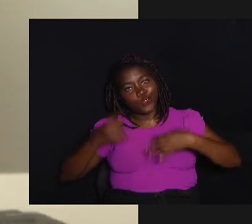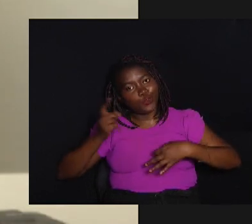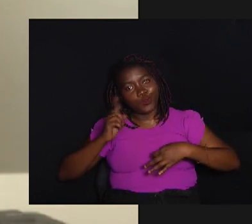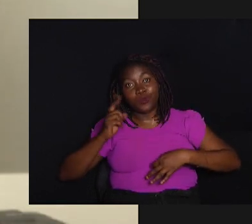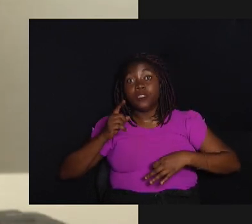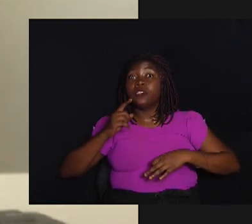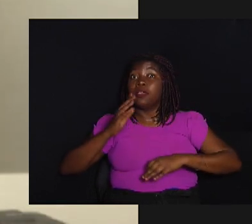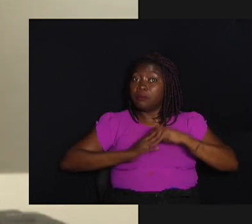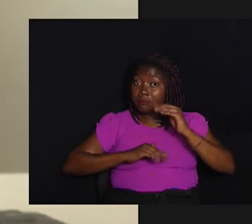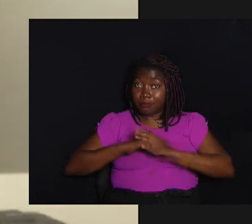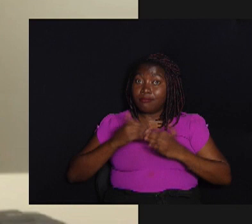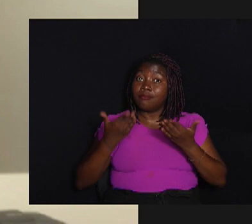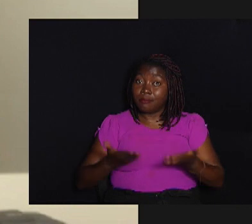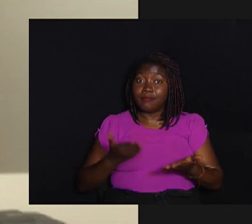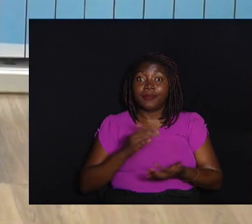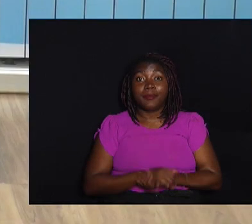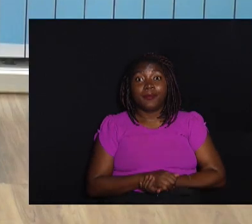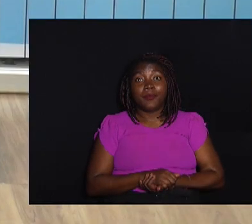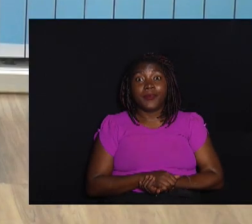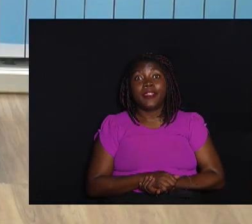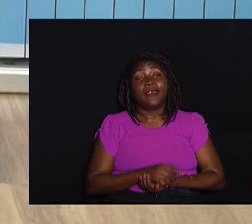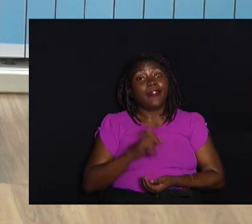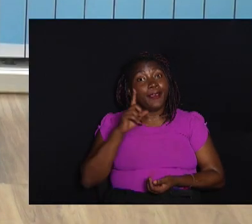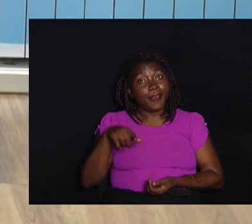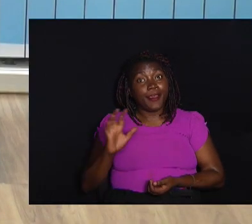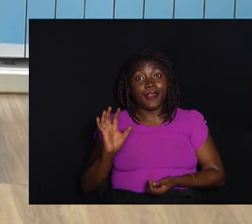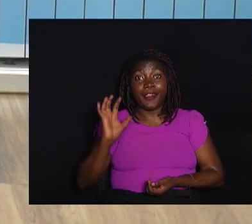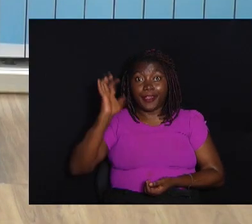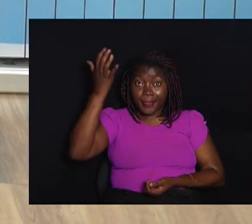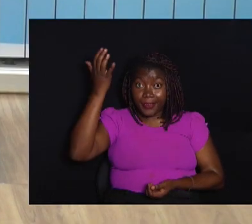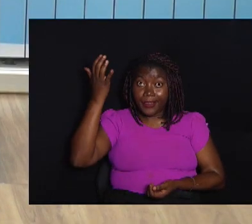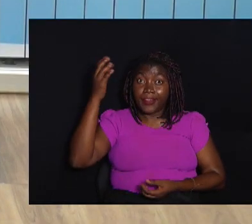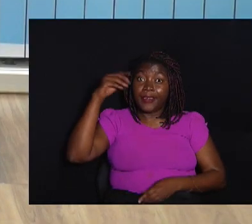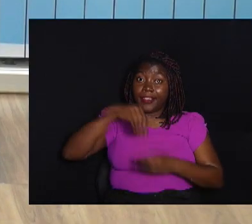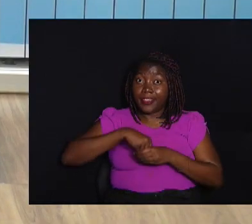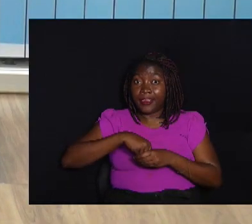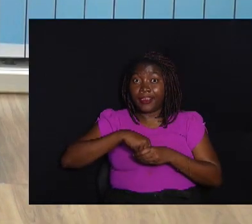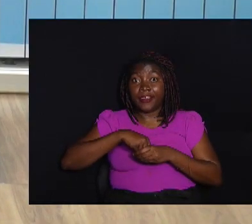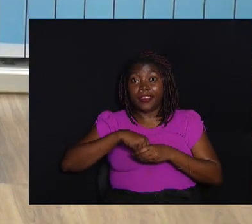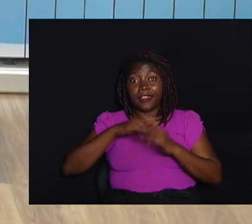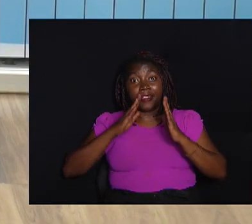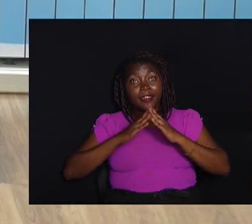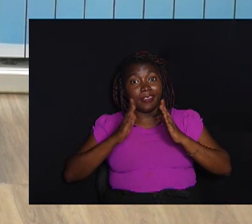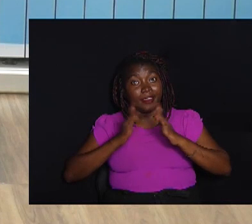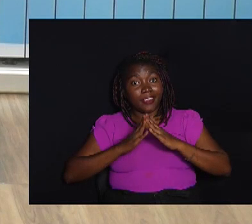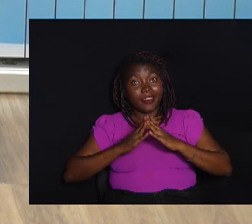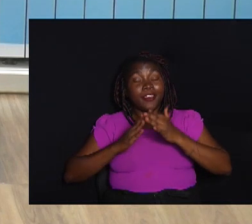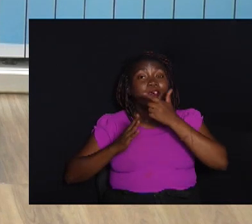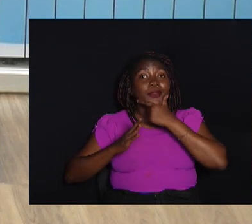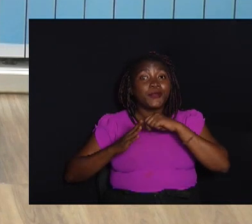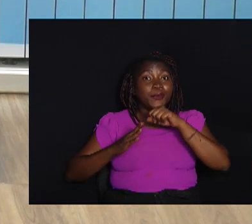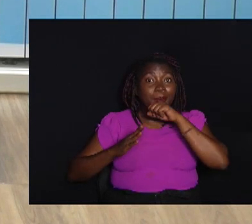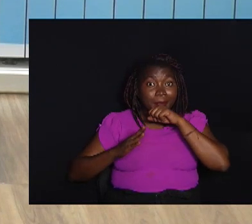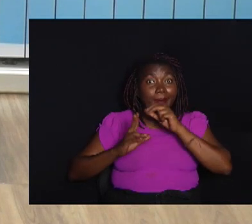análise técnica. É uma situação, né, que ocorre dentro de casa, né, com pais ainda casados e